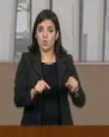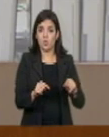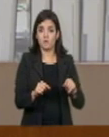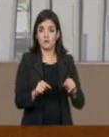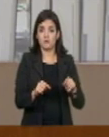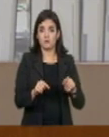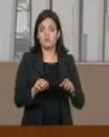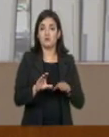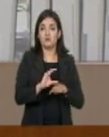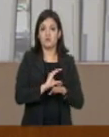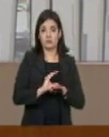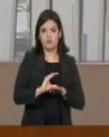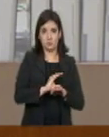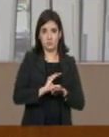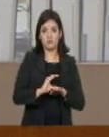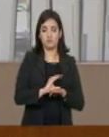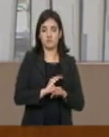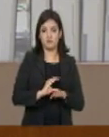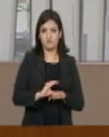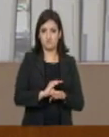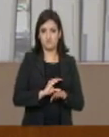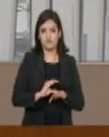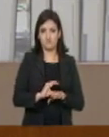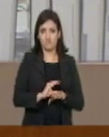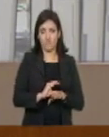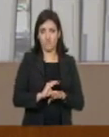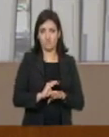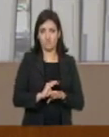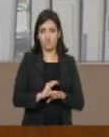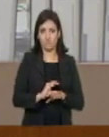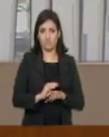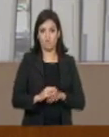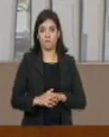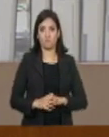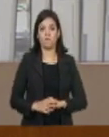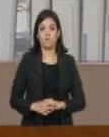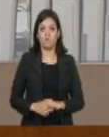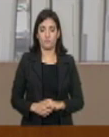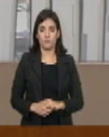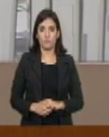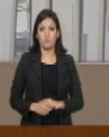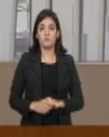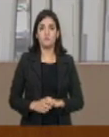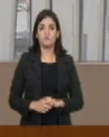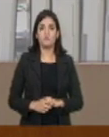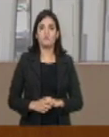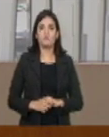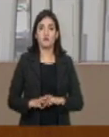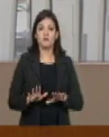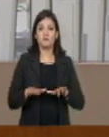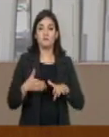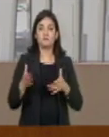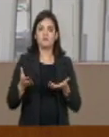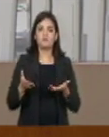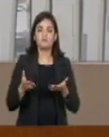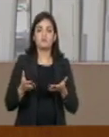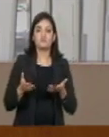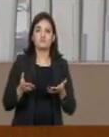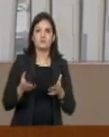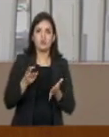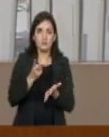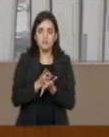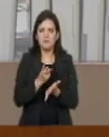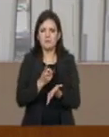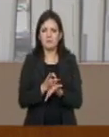com a deliberação realizada pelo Parlamento ao editar a Constituição de